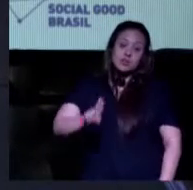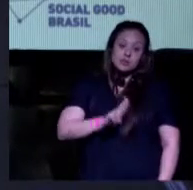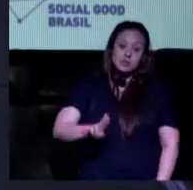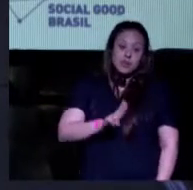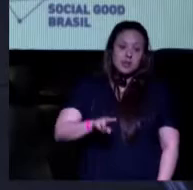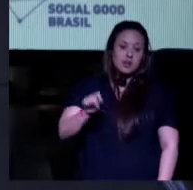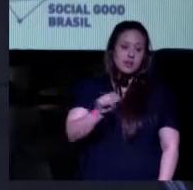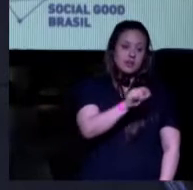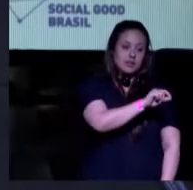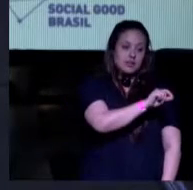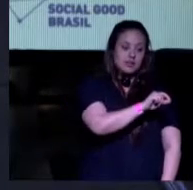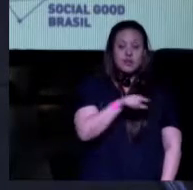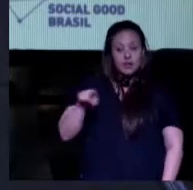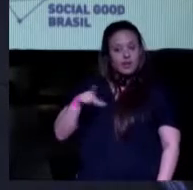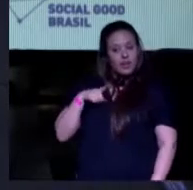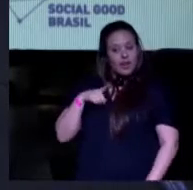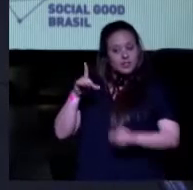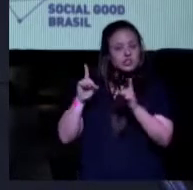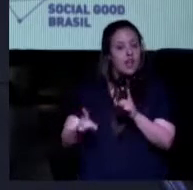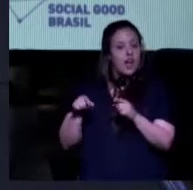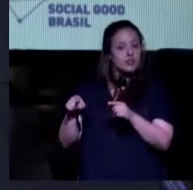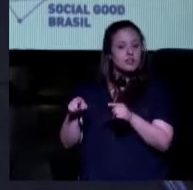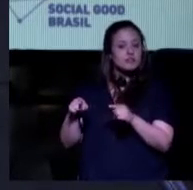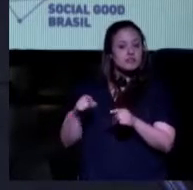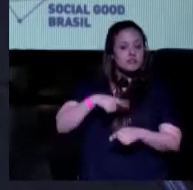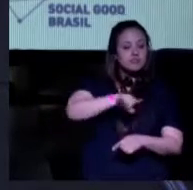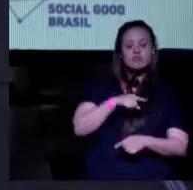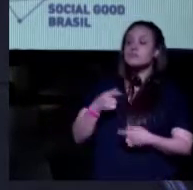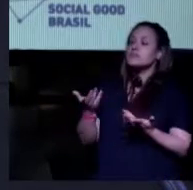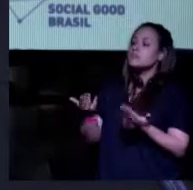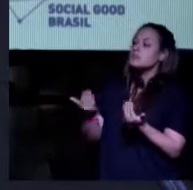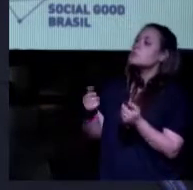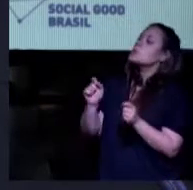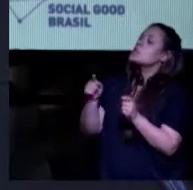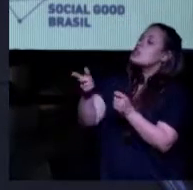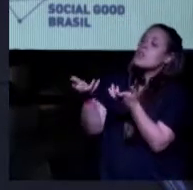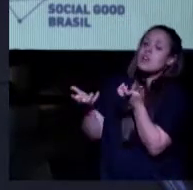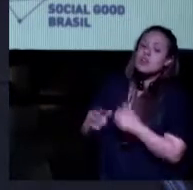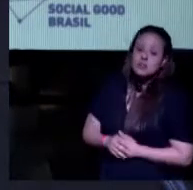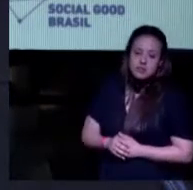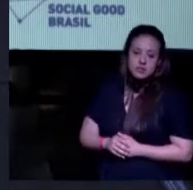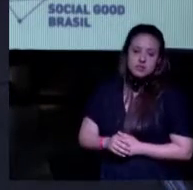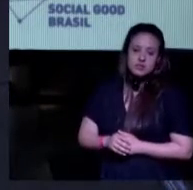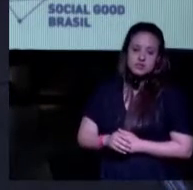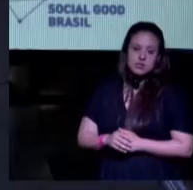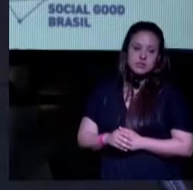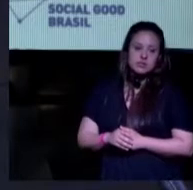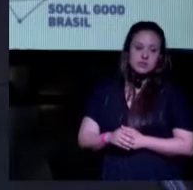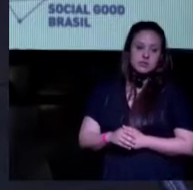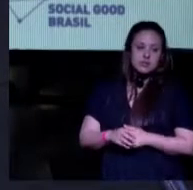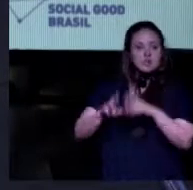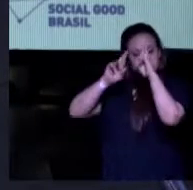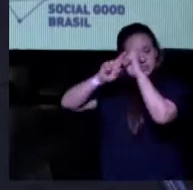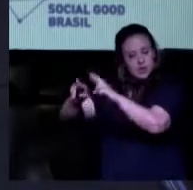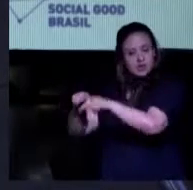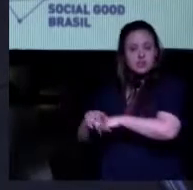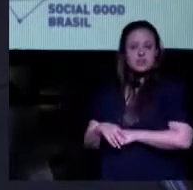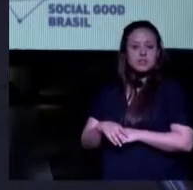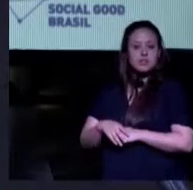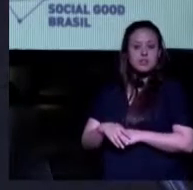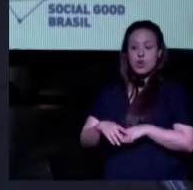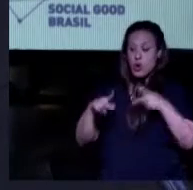como é que a governança da empresa como a remuneração as empresas futuro vão ser aquelas empresas que se dão conta que humanos felizes que humanos que se sentem